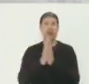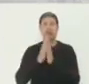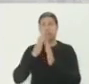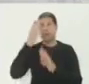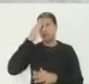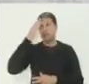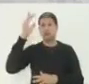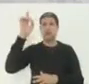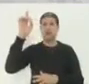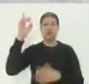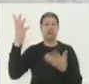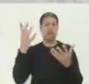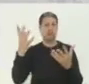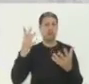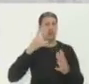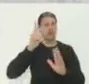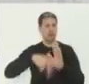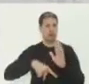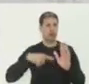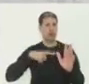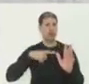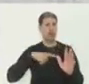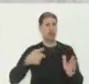um projeto vamos ver se o projeto sair do papel e constrói a praça